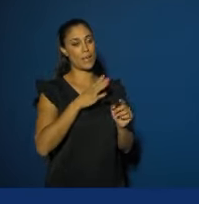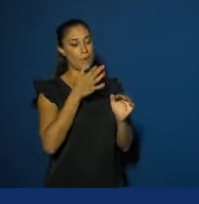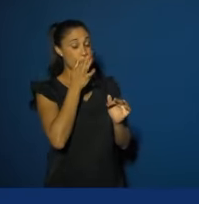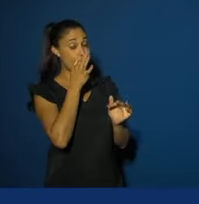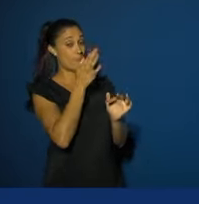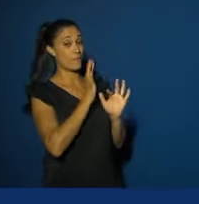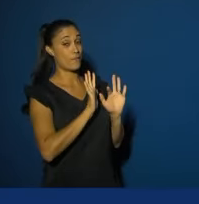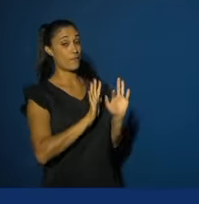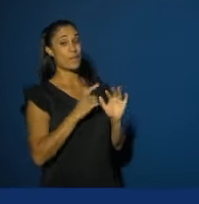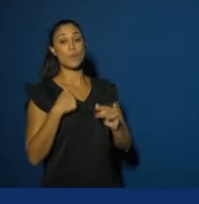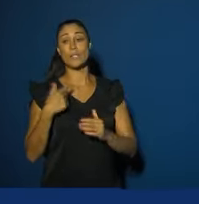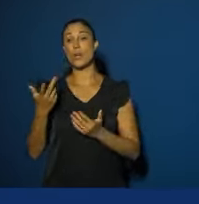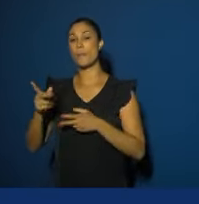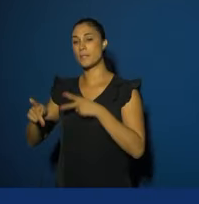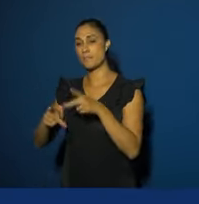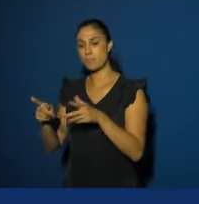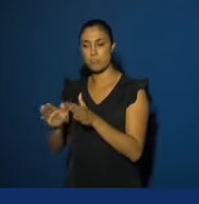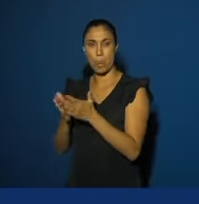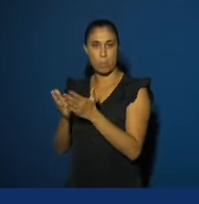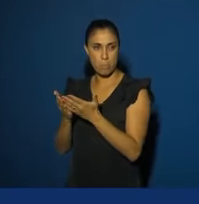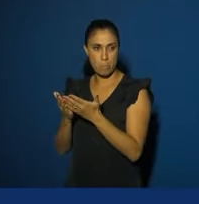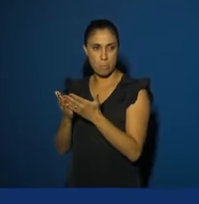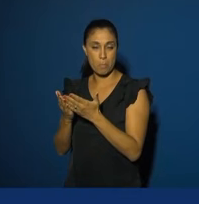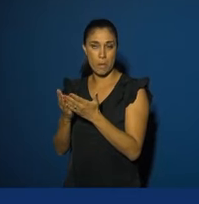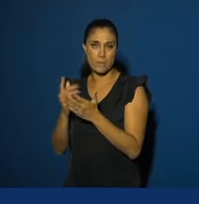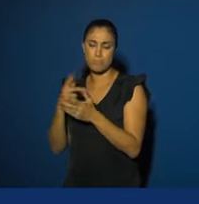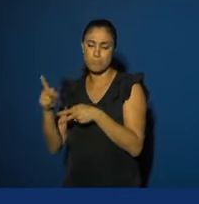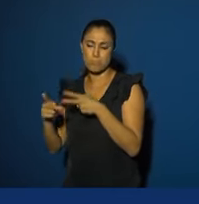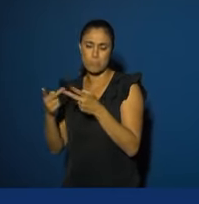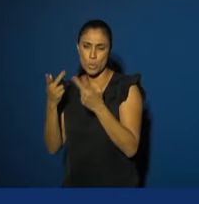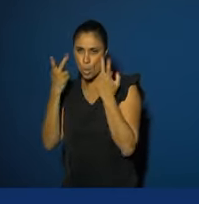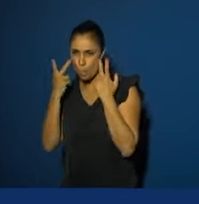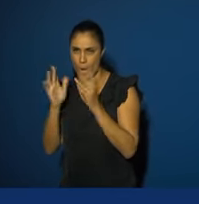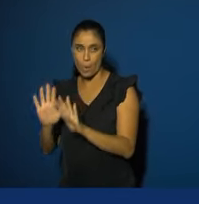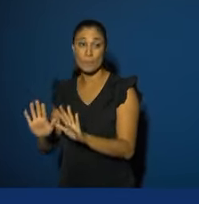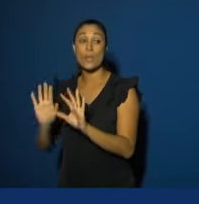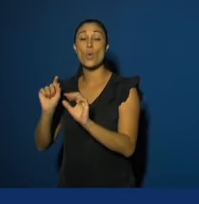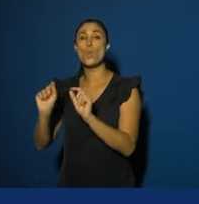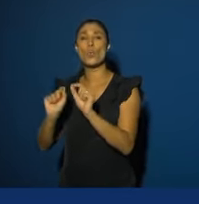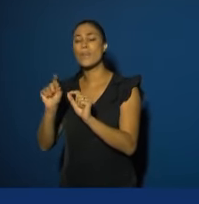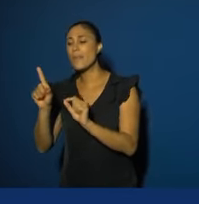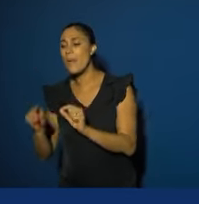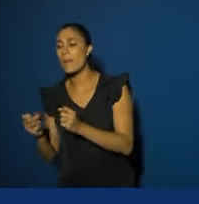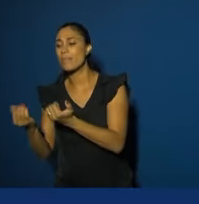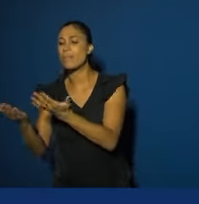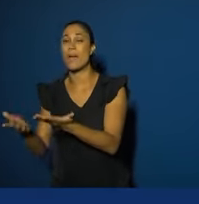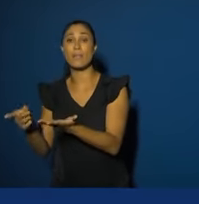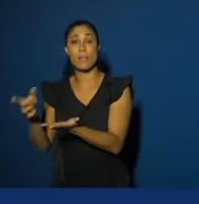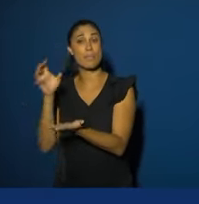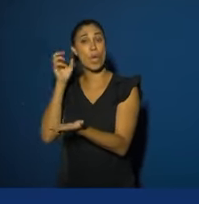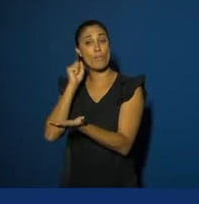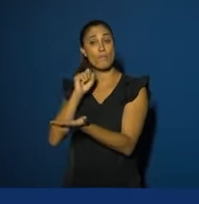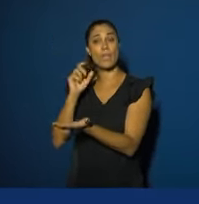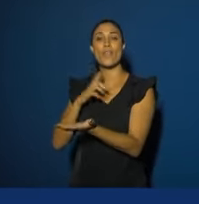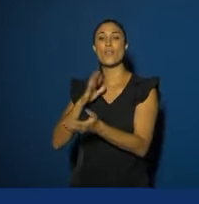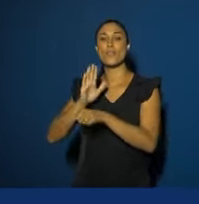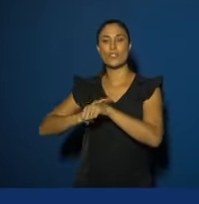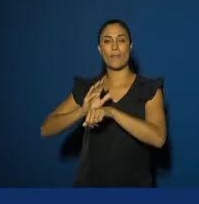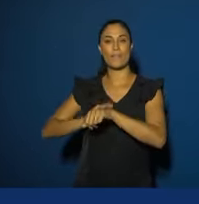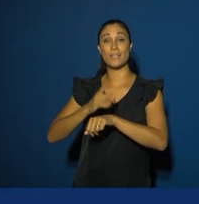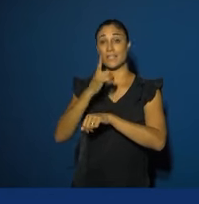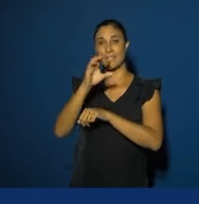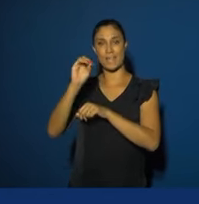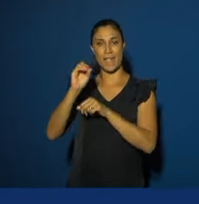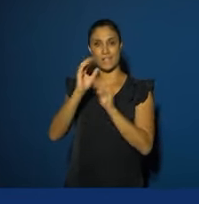lido com o público mais popular mas assim tentando colocar para eles o que que era o que era eles até me escutavam eu fiz 10 sessão no